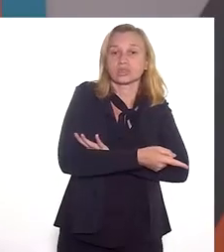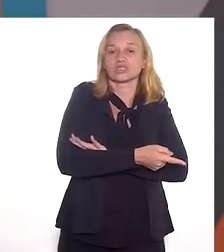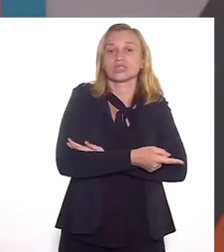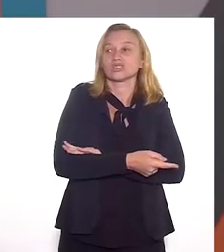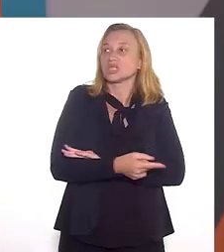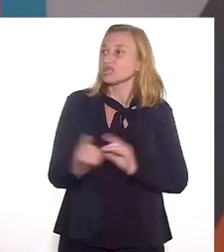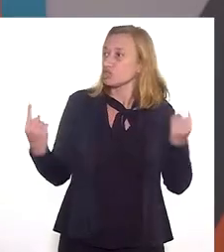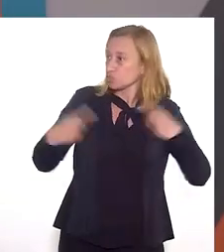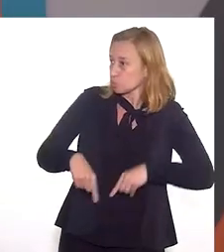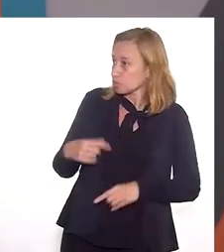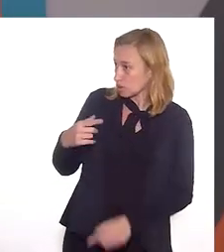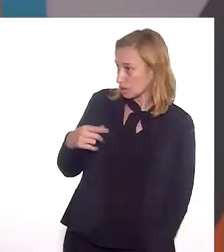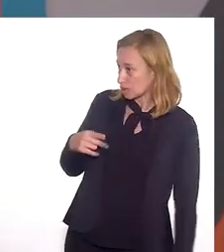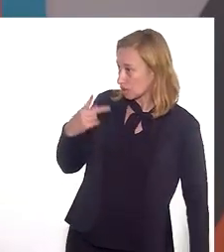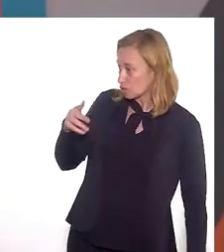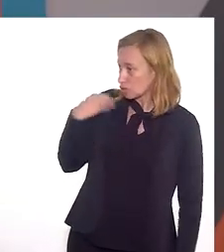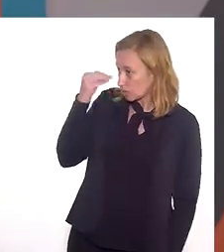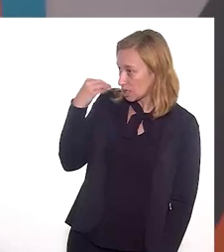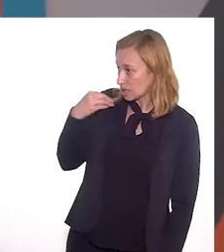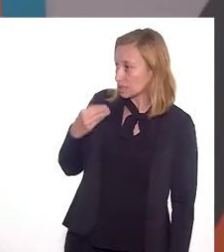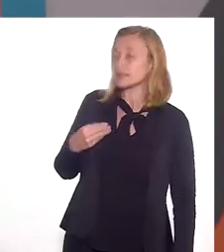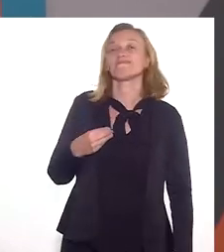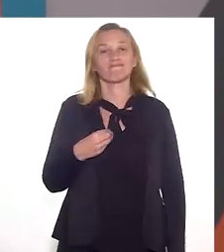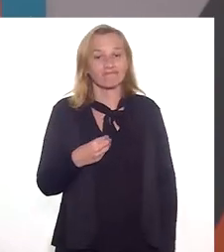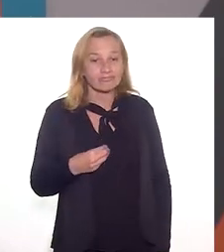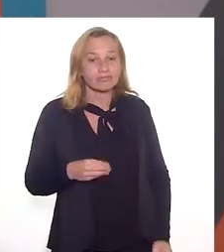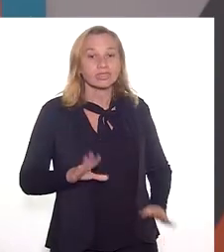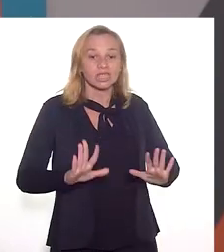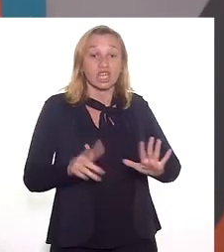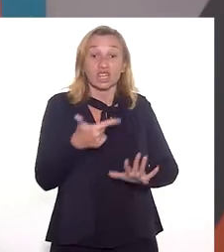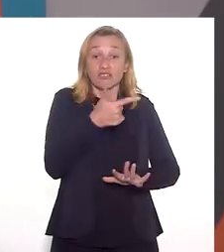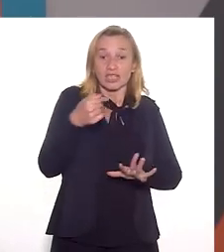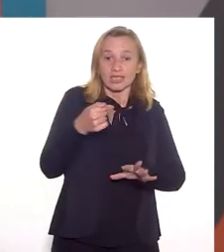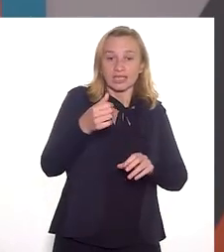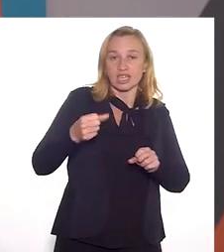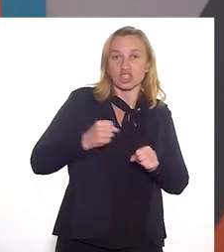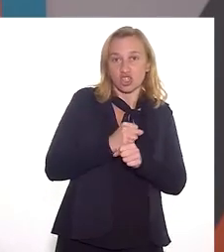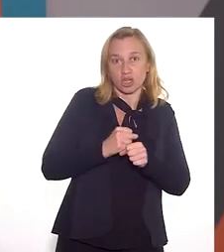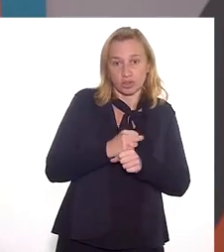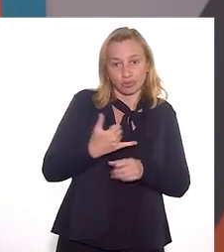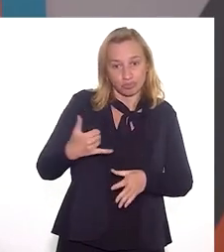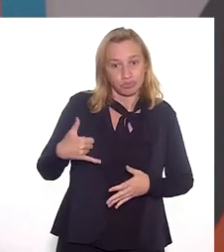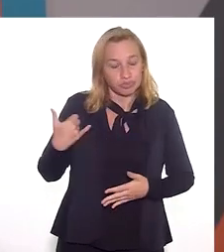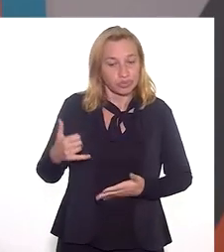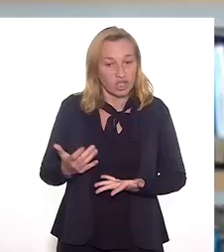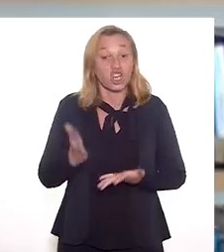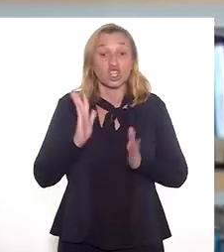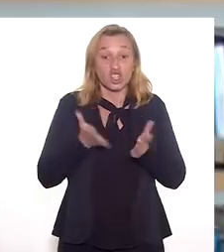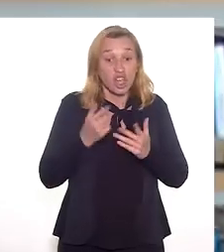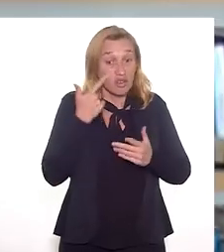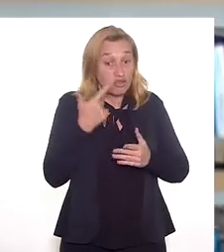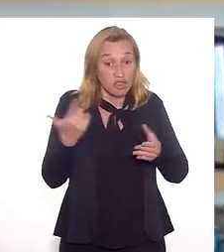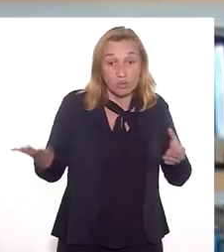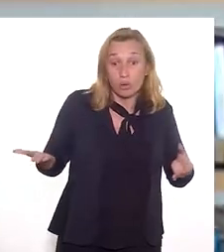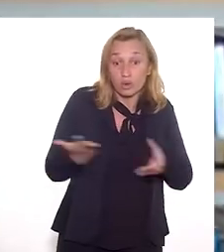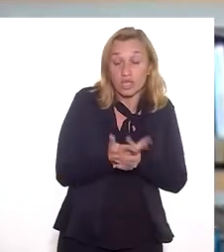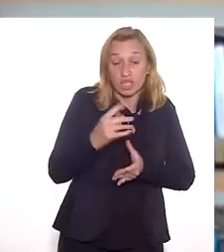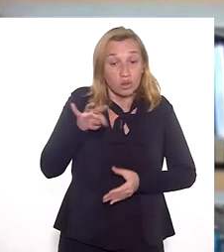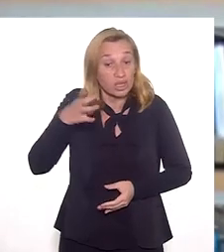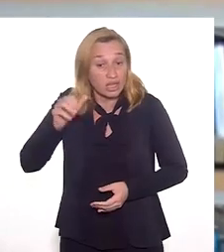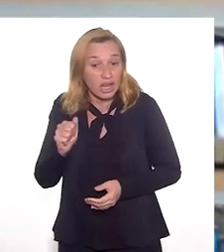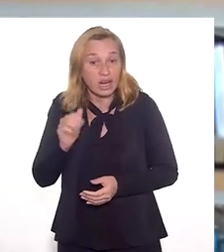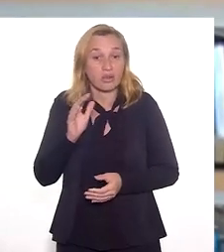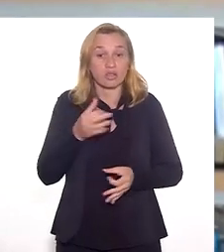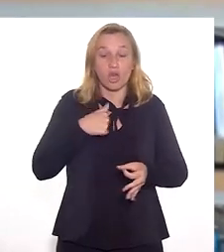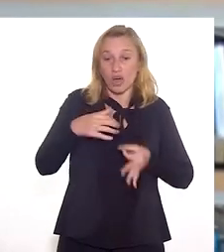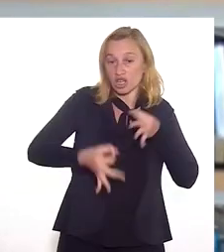Há muita disputa na sua vivência. É engraçado, eu sou juíza há 27 anos e já julgava processos de curatela